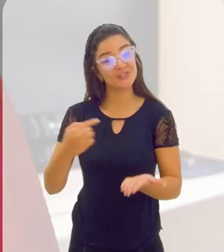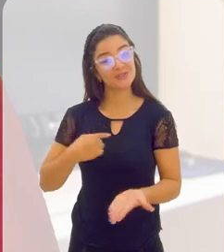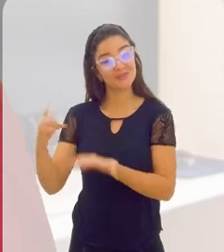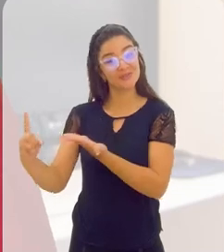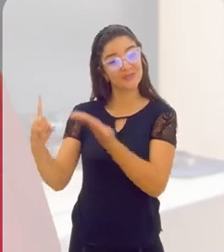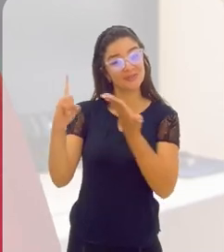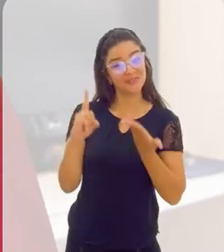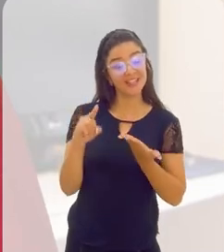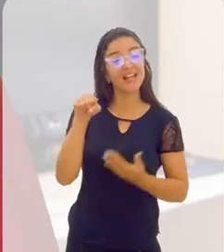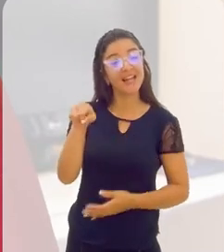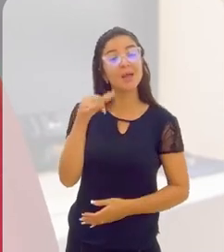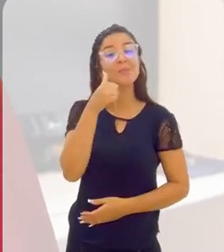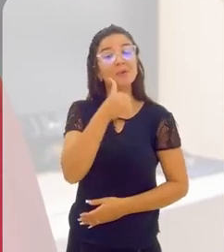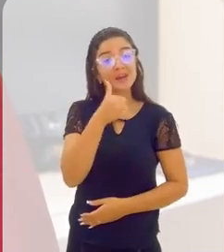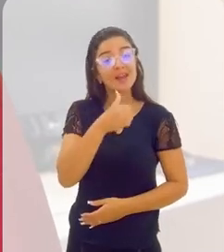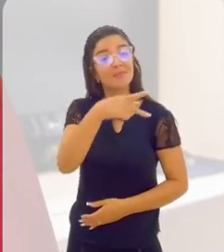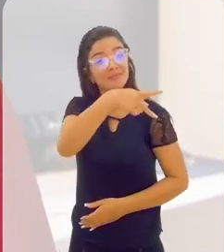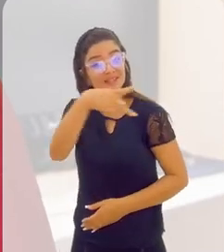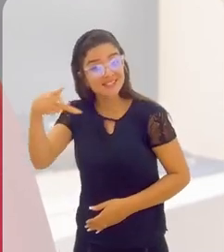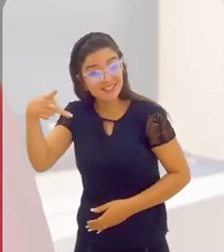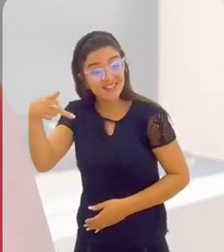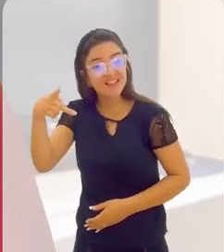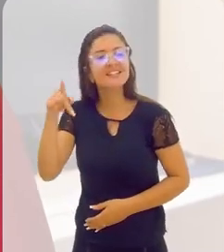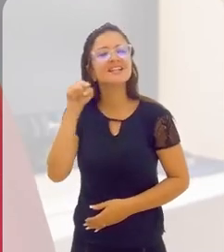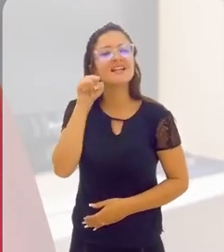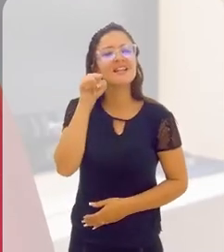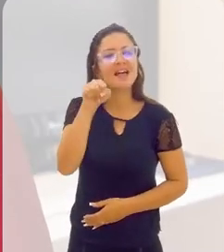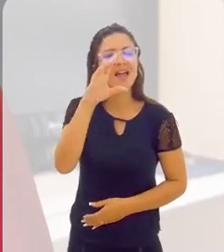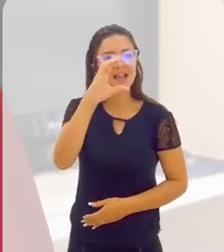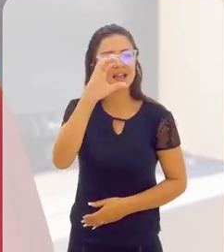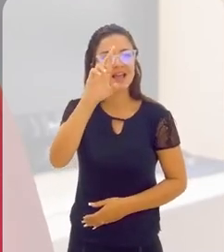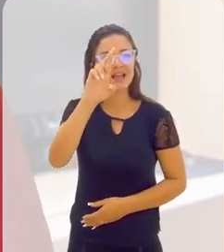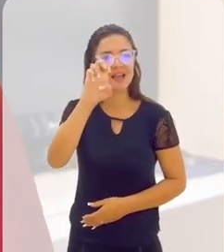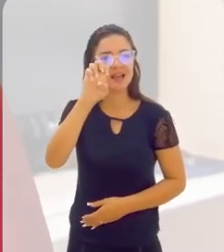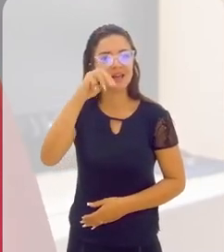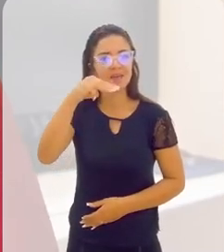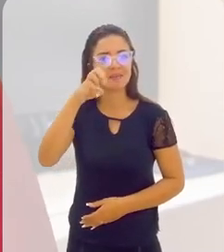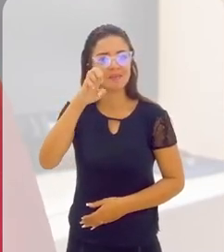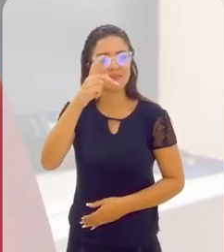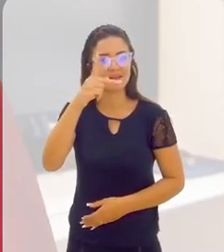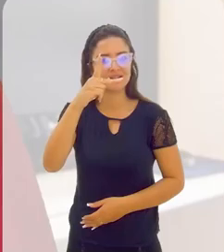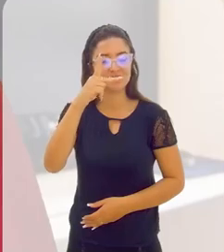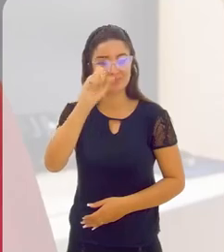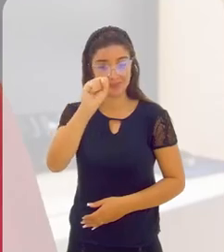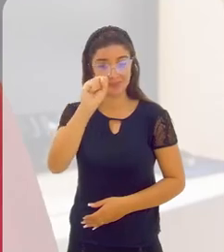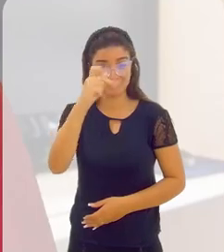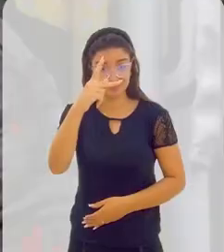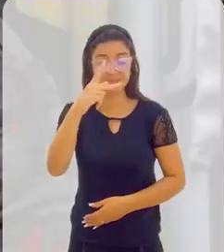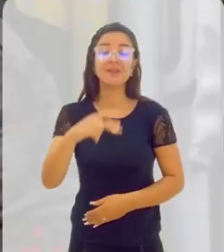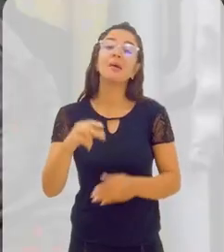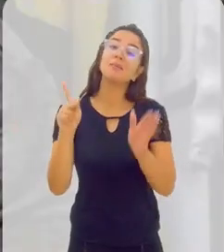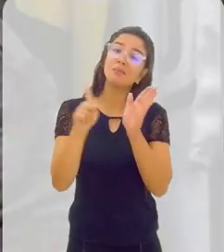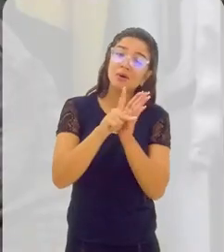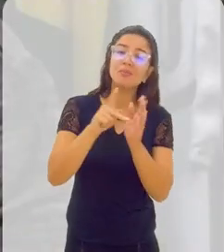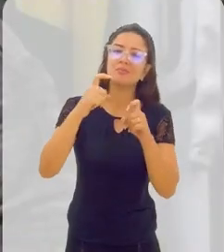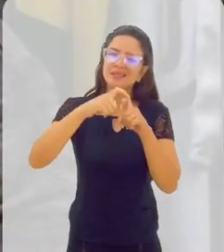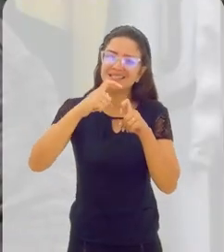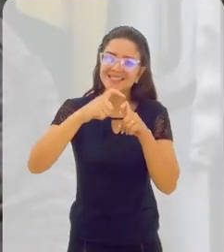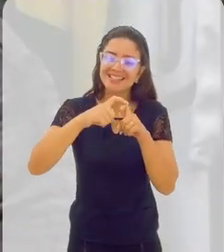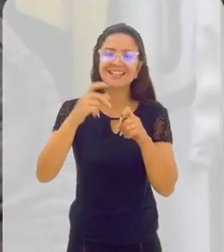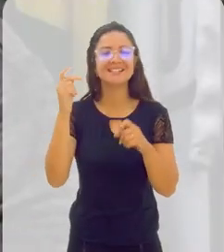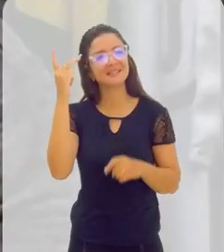minha convidada de hoje é a Presidente do Conselho Regional de Medicina de São Paulo o CREMESP Irene